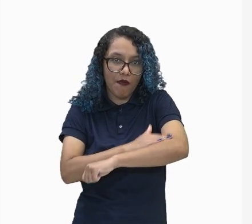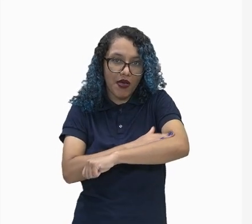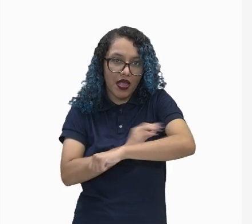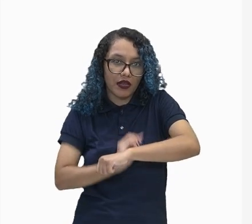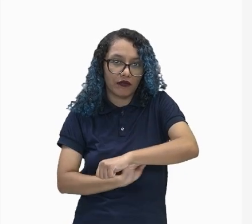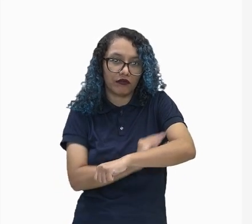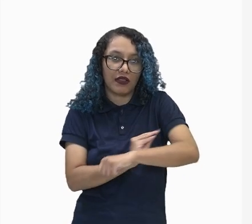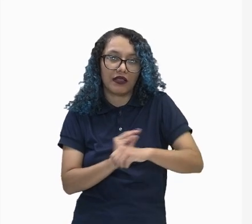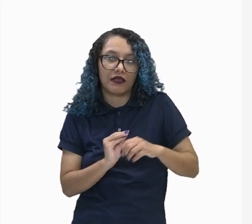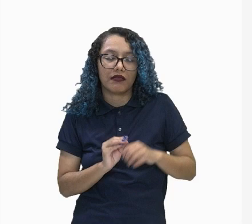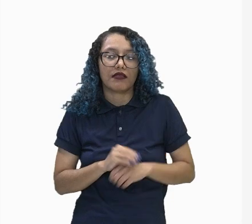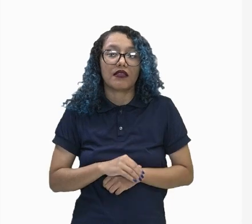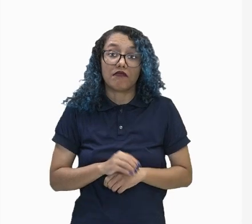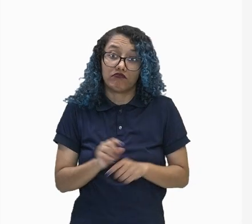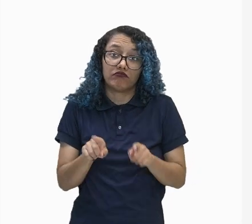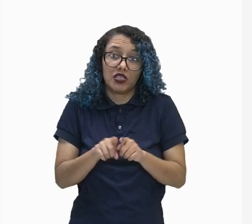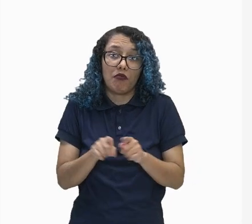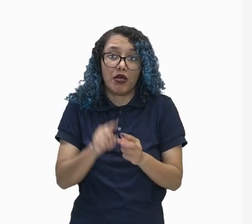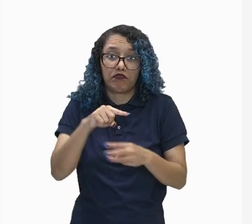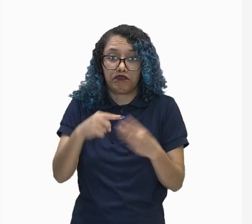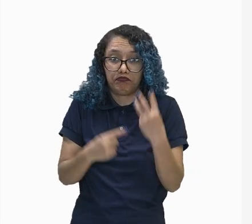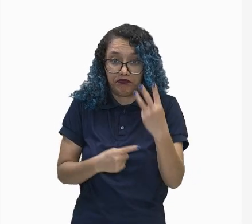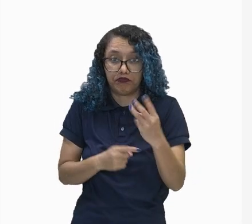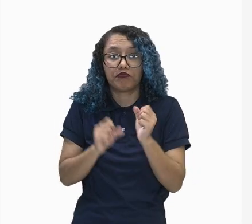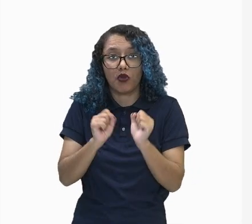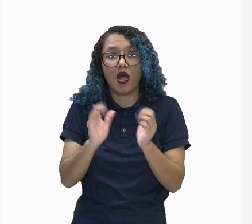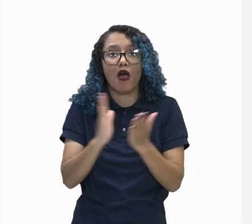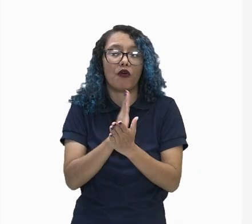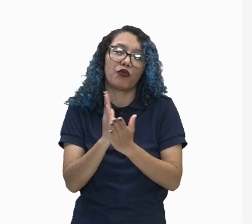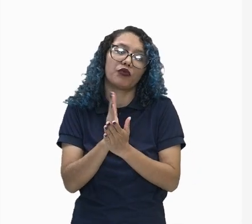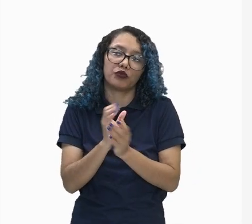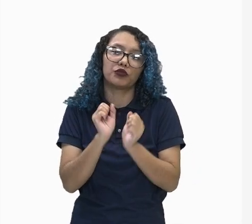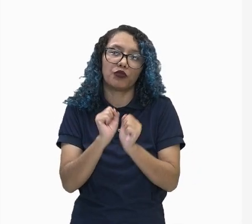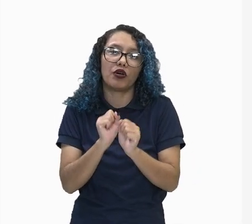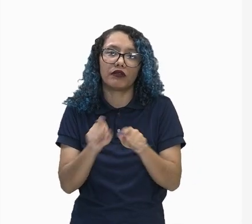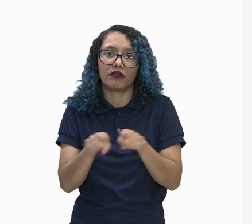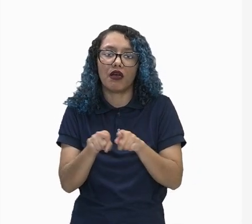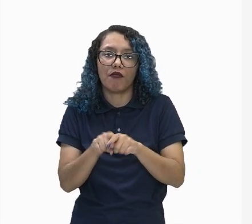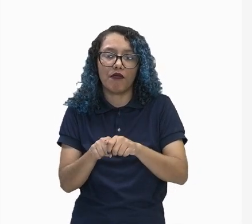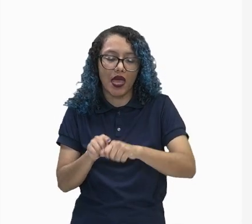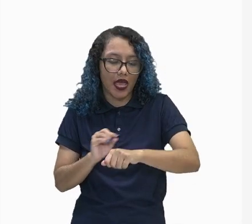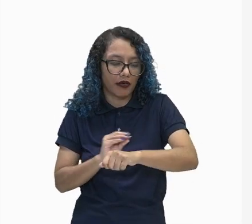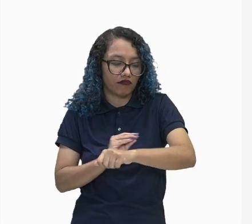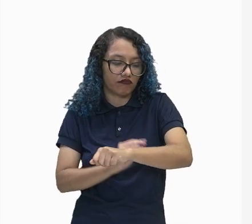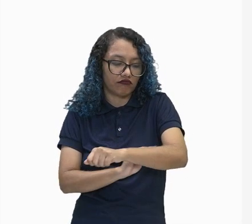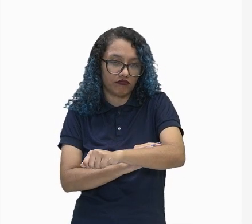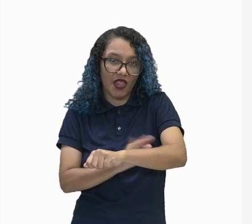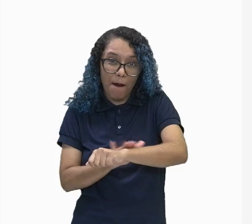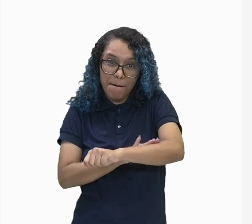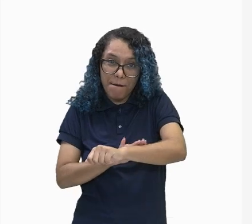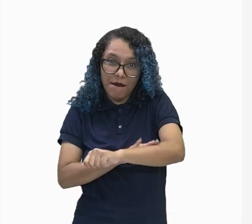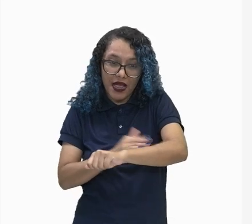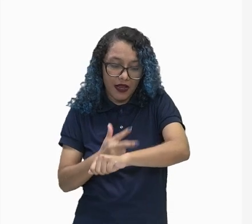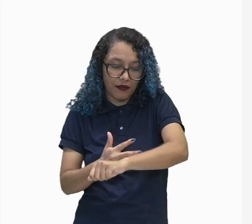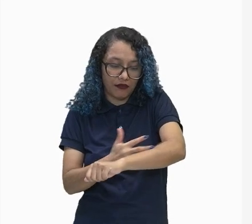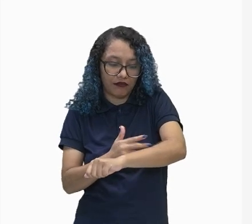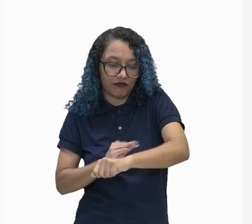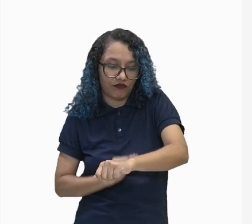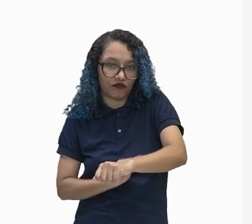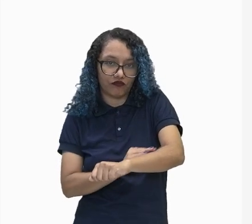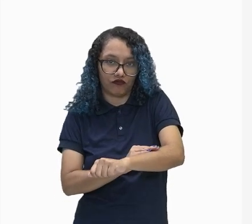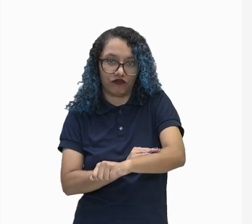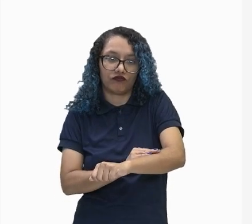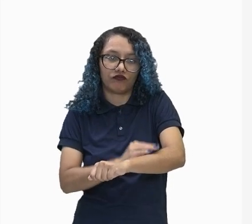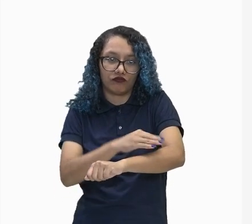já existe também essas opções, né? Tem mulheres que fazem um implante, né, subcutâneo, ou seja, sob a pele,